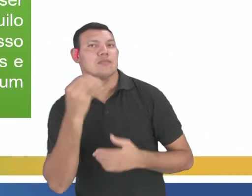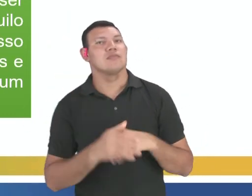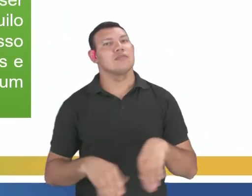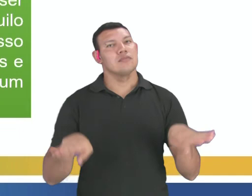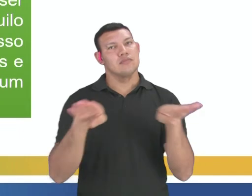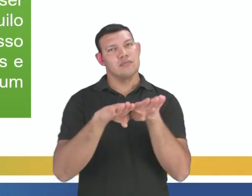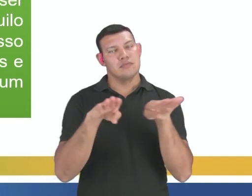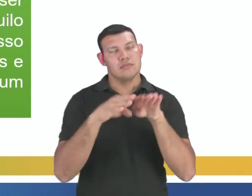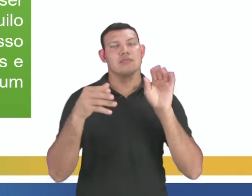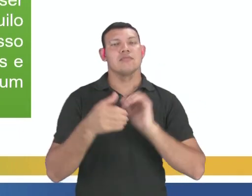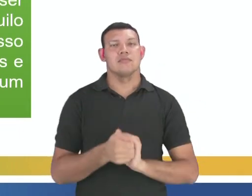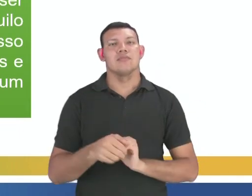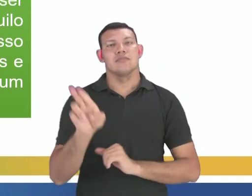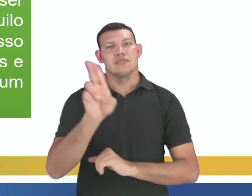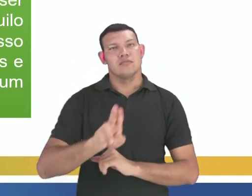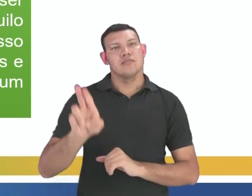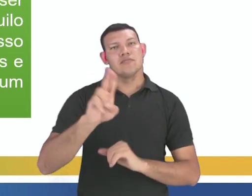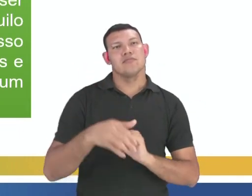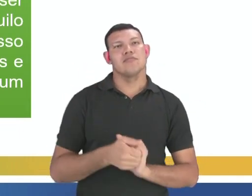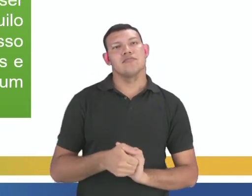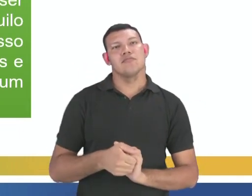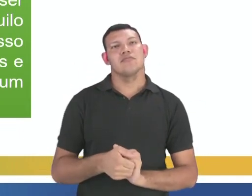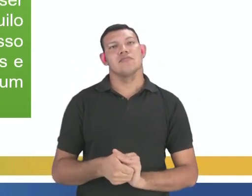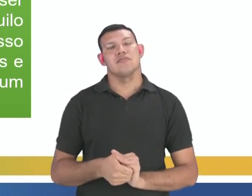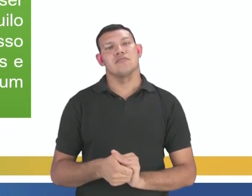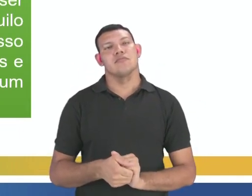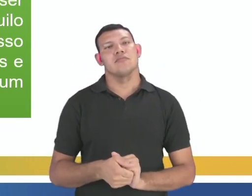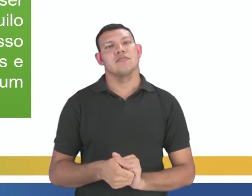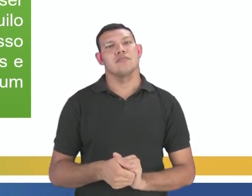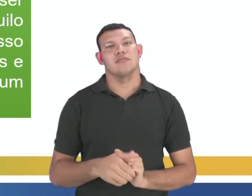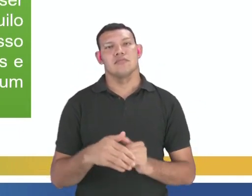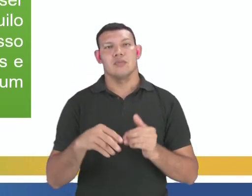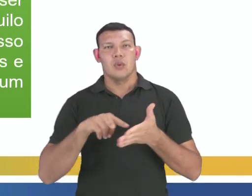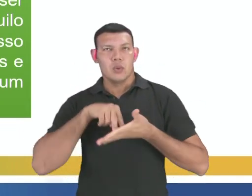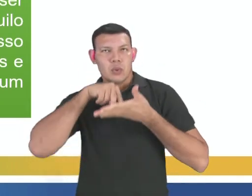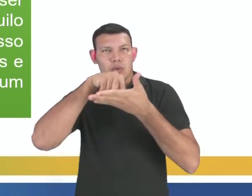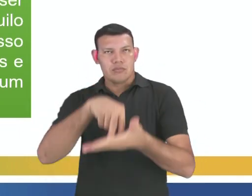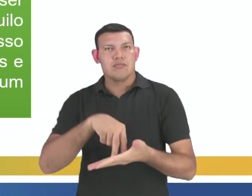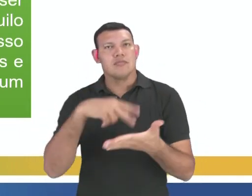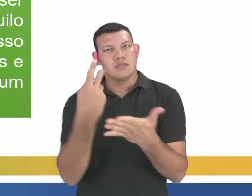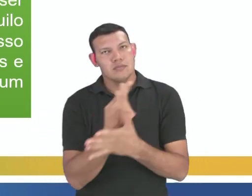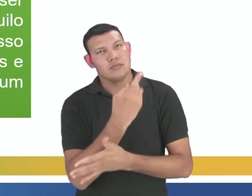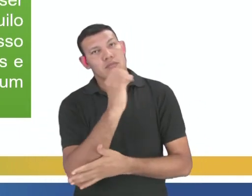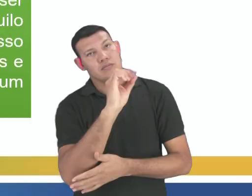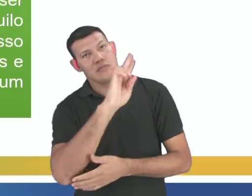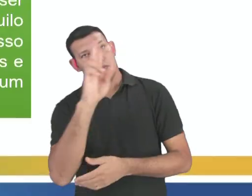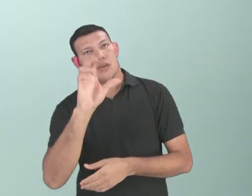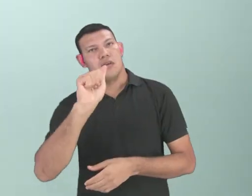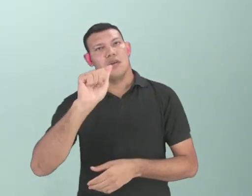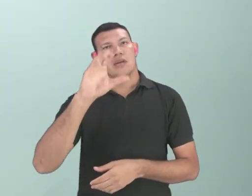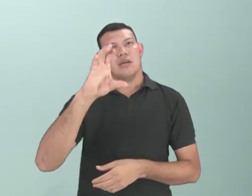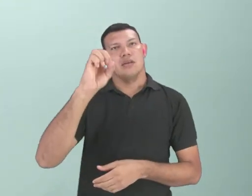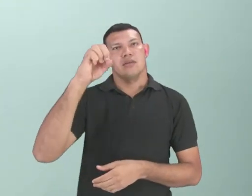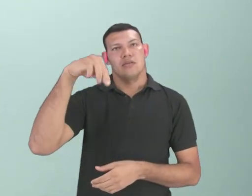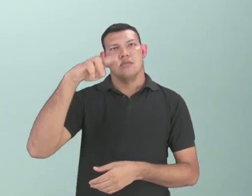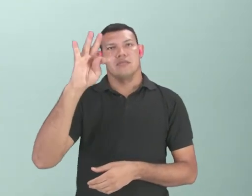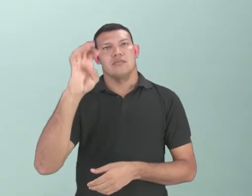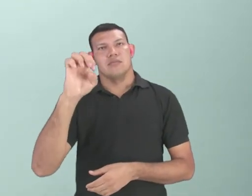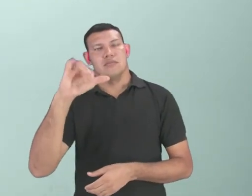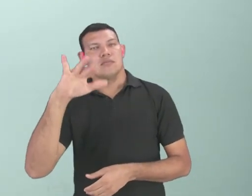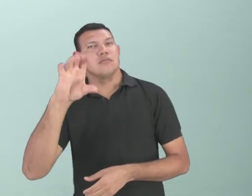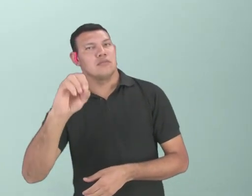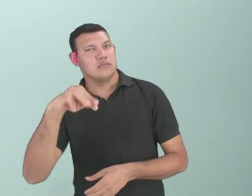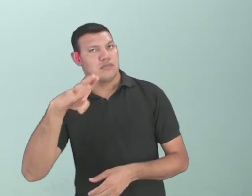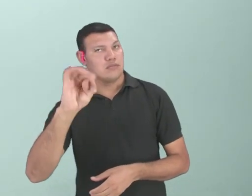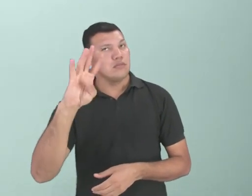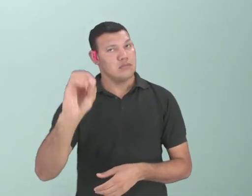esse julgamento, tomar um partido ou posicionamento frente a um fato ou acontecimento. Então, na aula de hoje, a gente percebeu muito isso, a